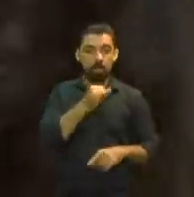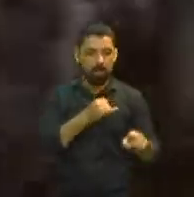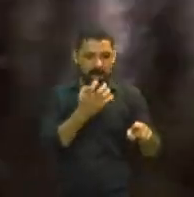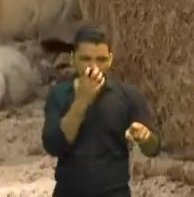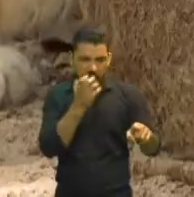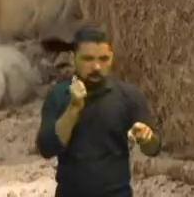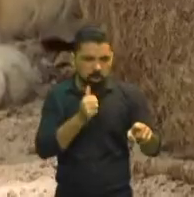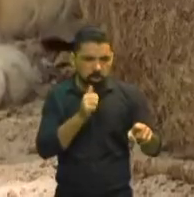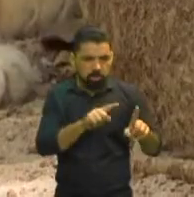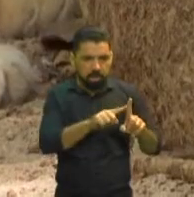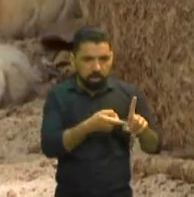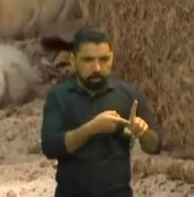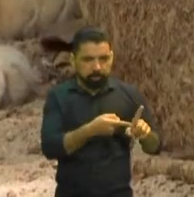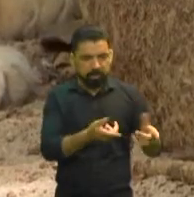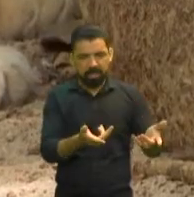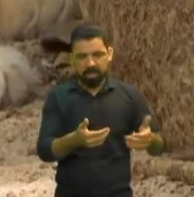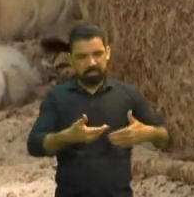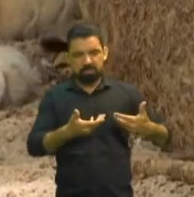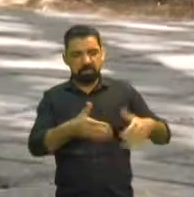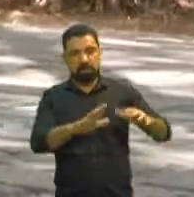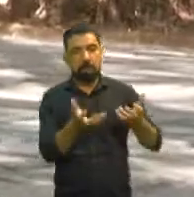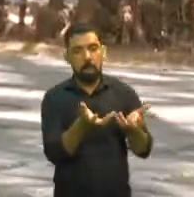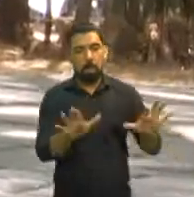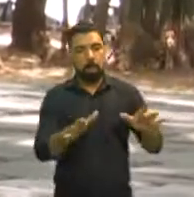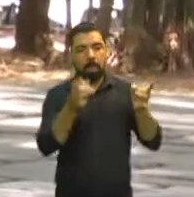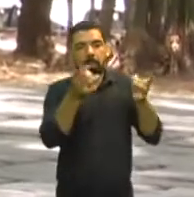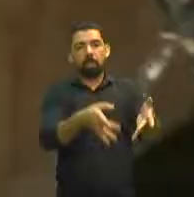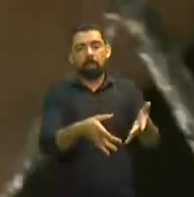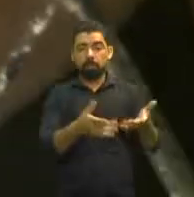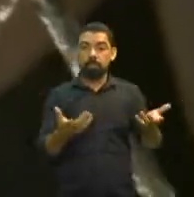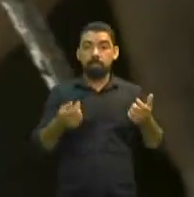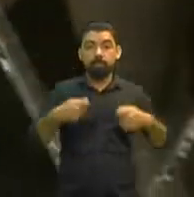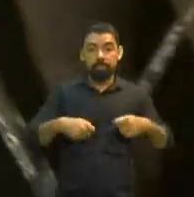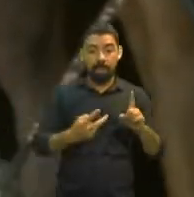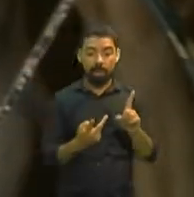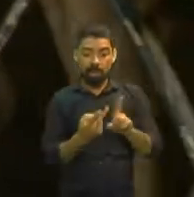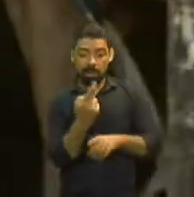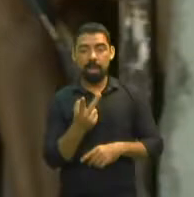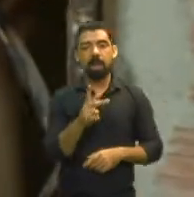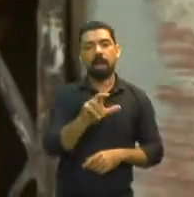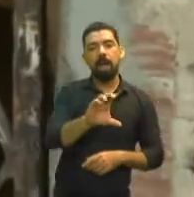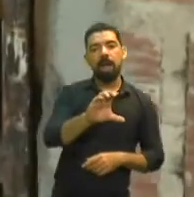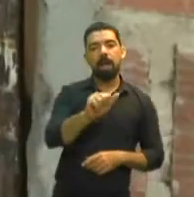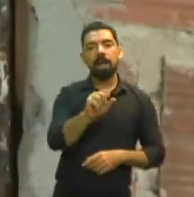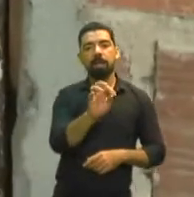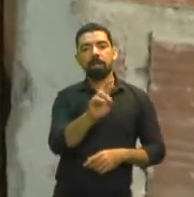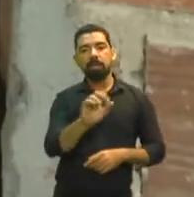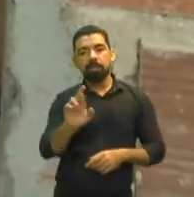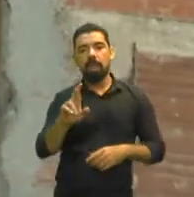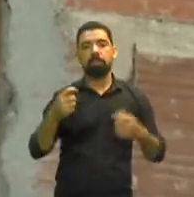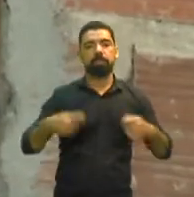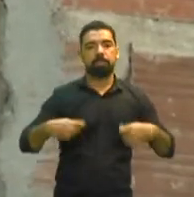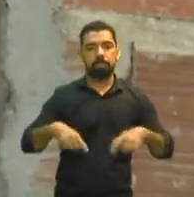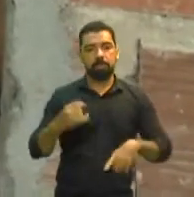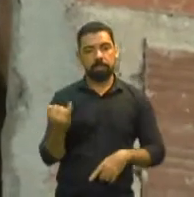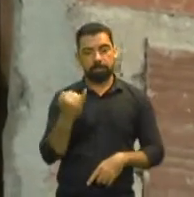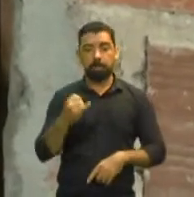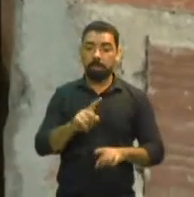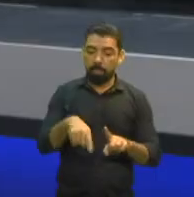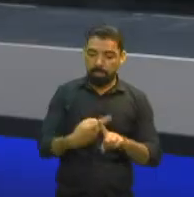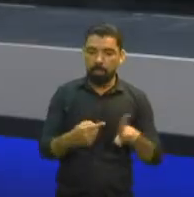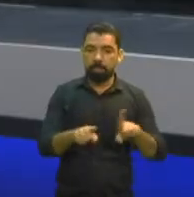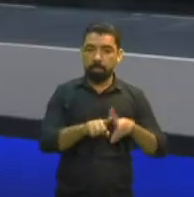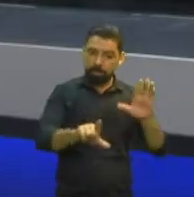cultura educacional, ela tem que ser, obviamente, melhor difundida. E, para além disso, a gente passa por uma questão de rigor nas